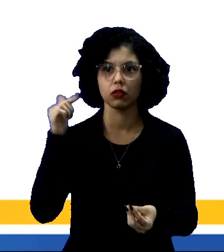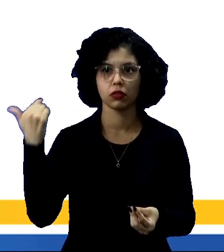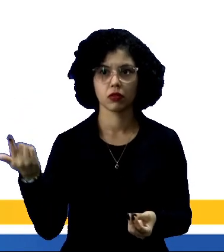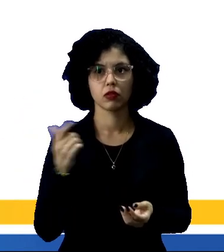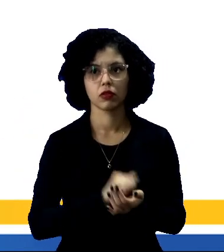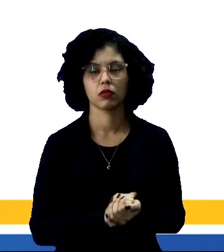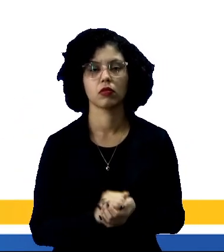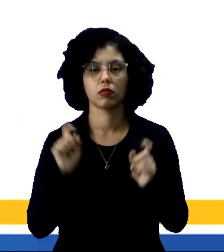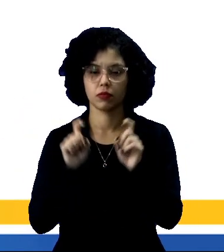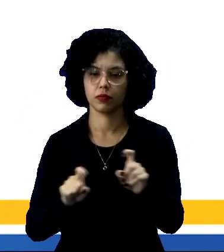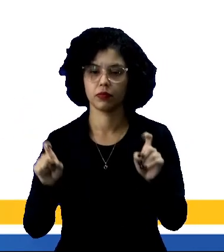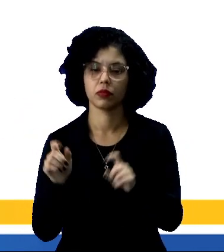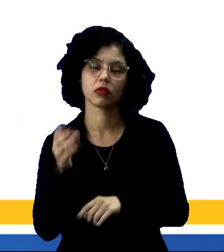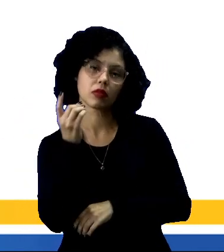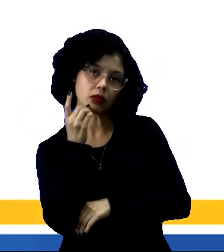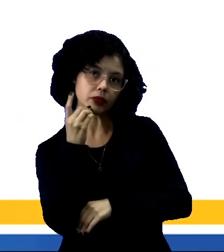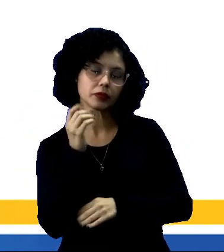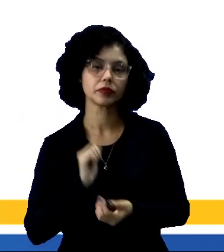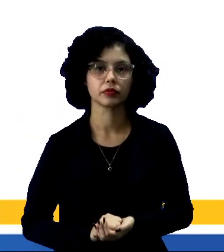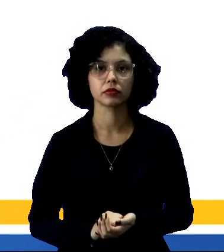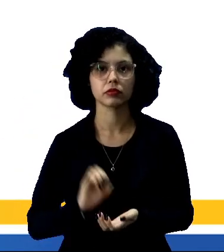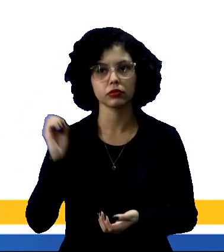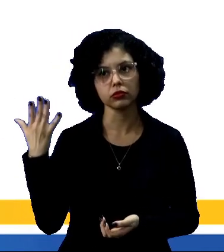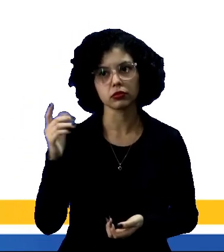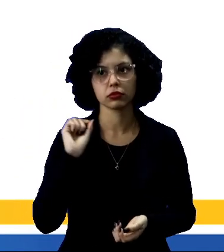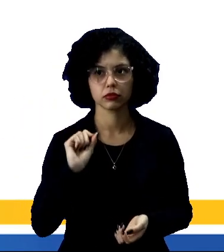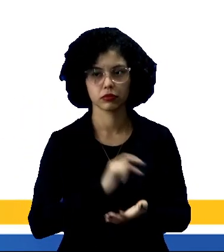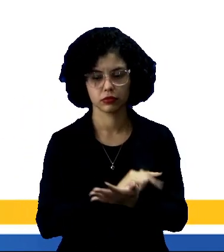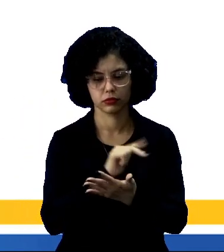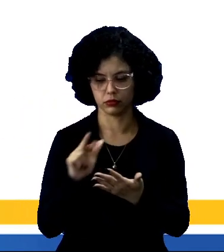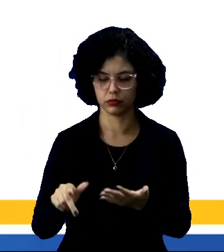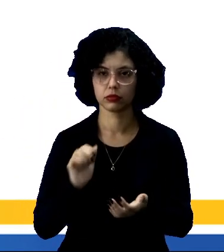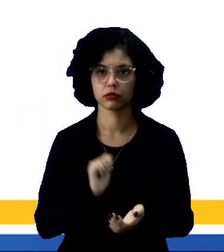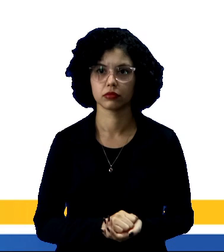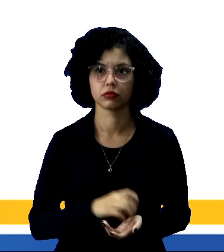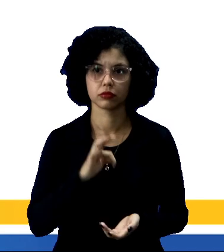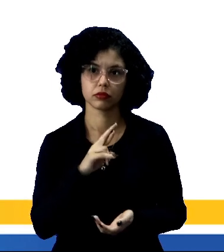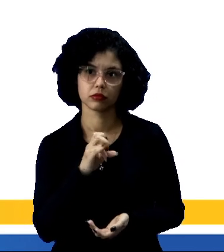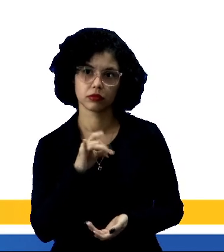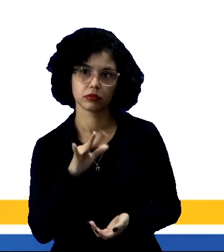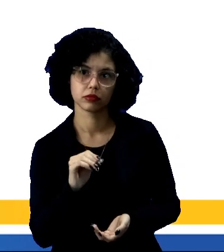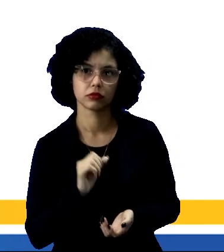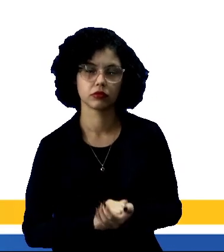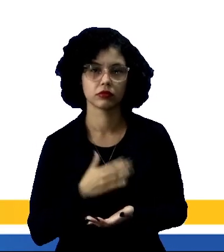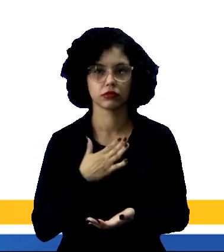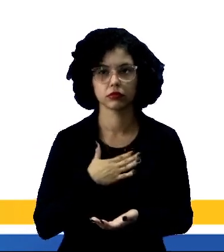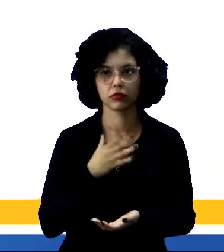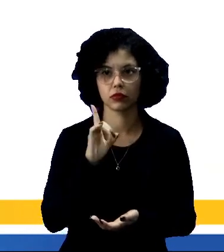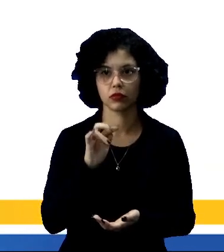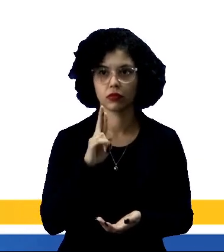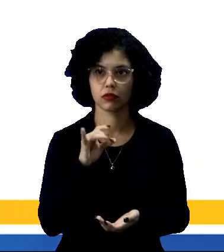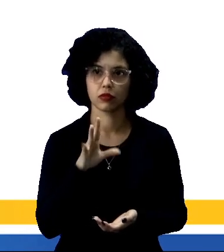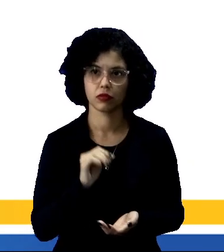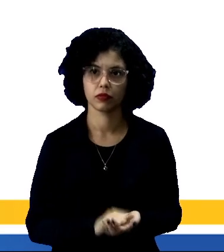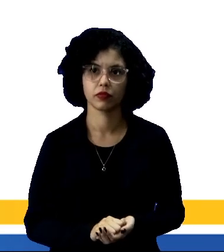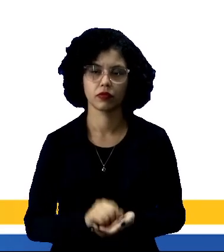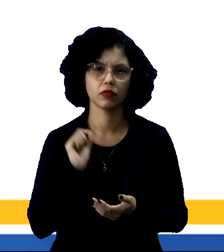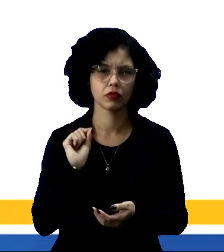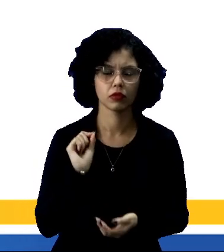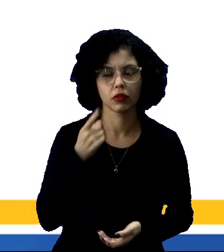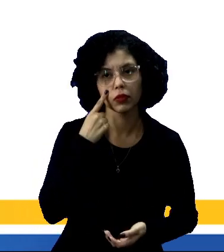outro computador foi ocasionando vários transtornos ao cotidiano dele. Olha